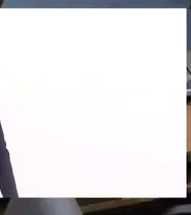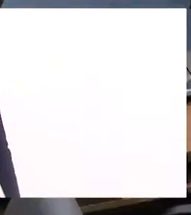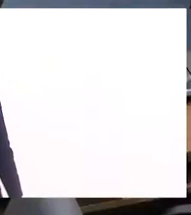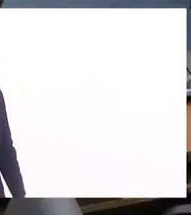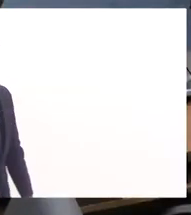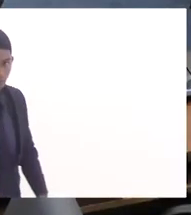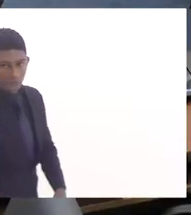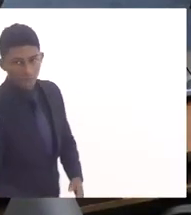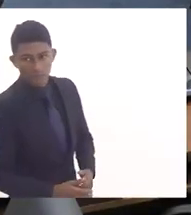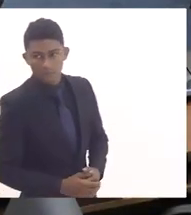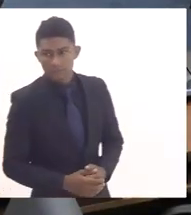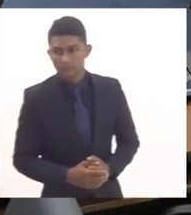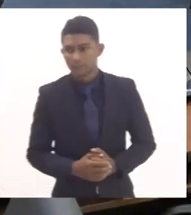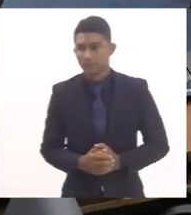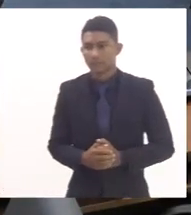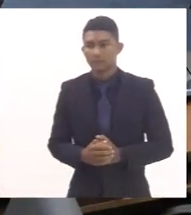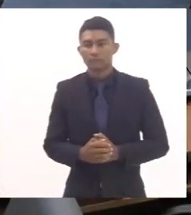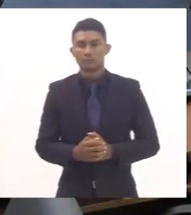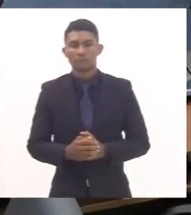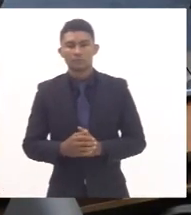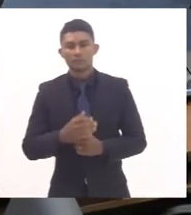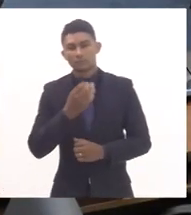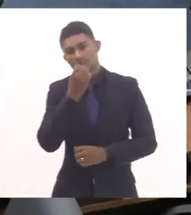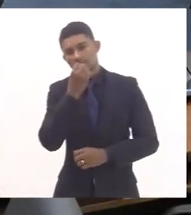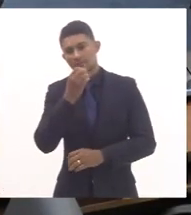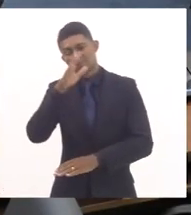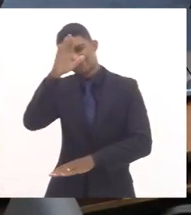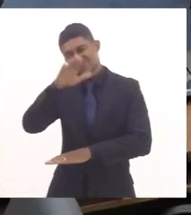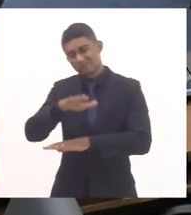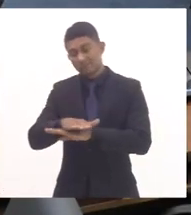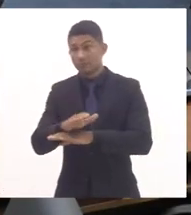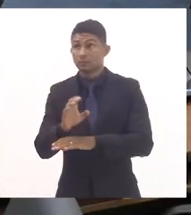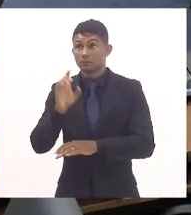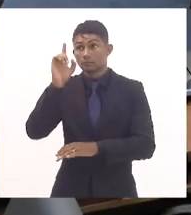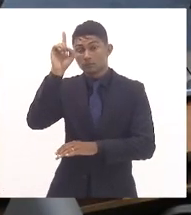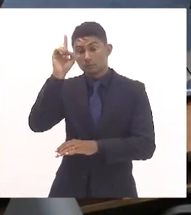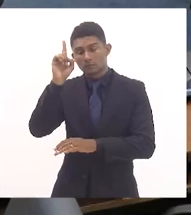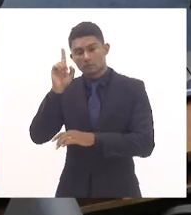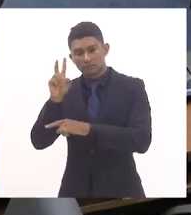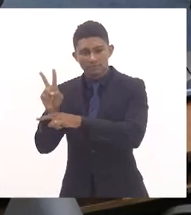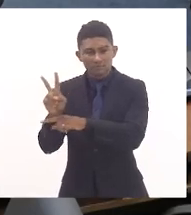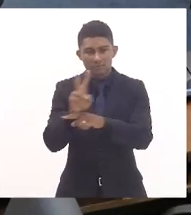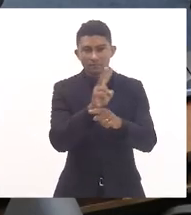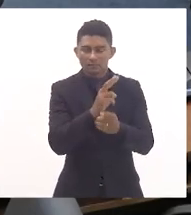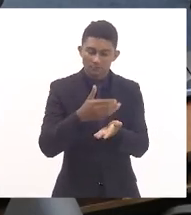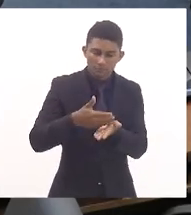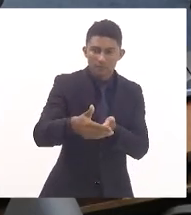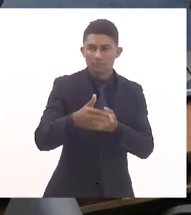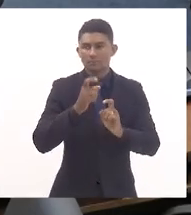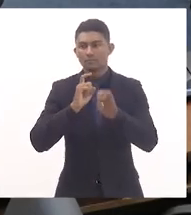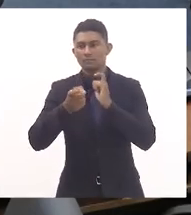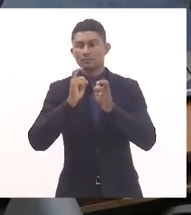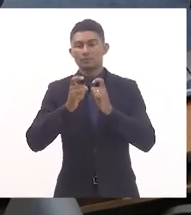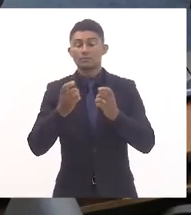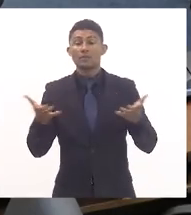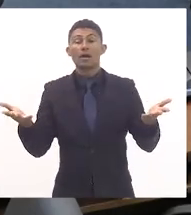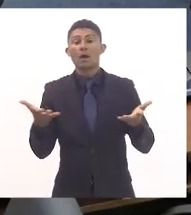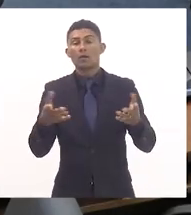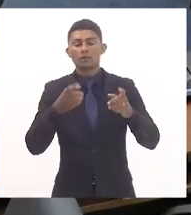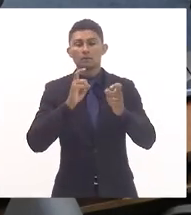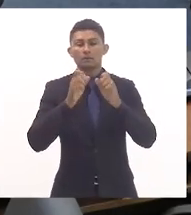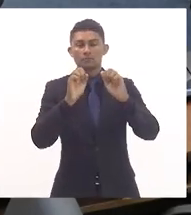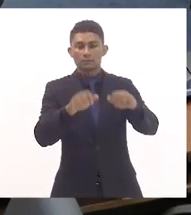Oi boa tarde a todos havendo número legal sobre a proteção de Deus iniciamos nossos trabalhos está